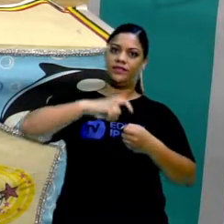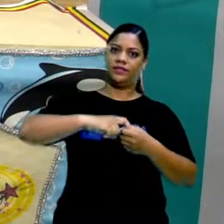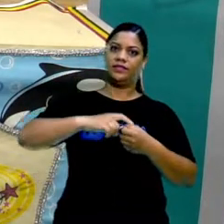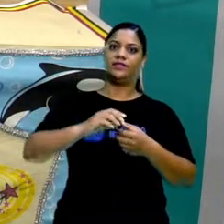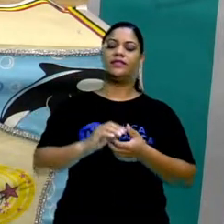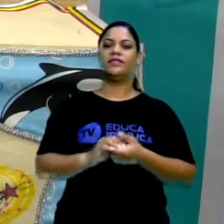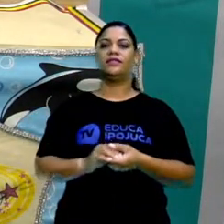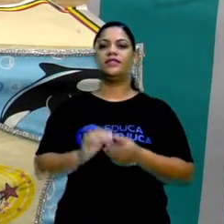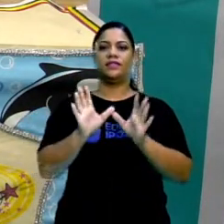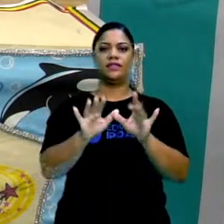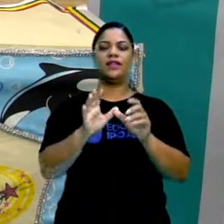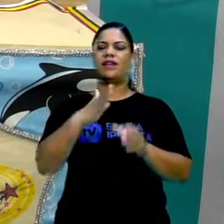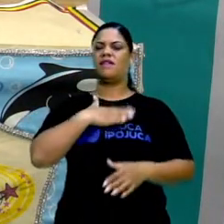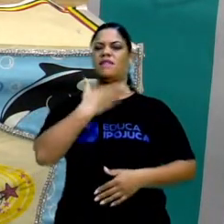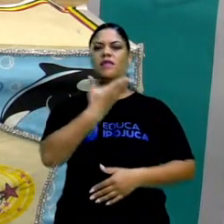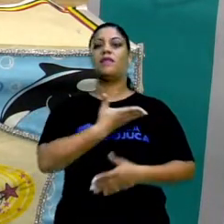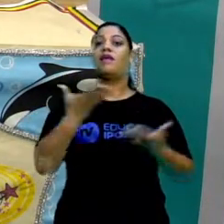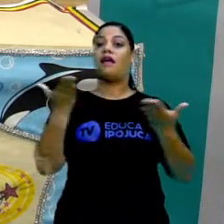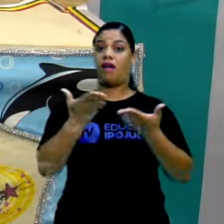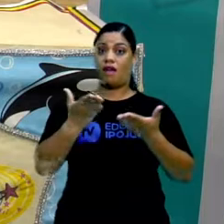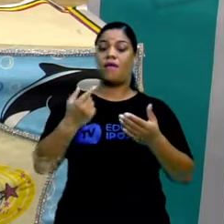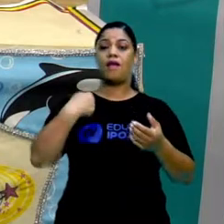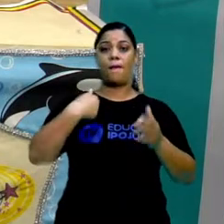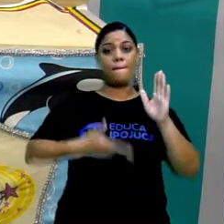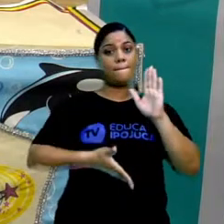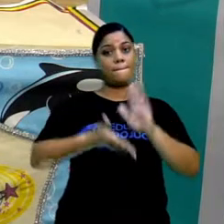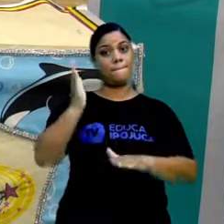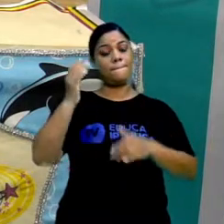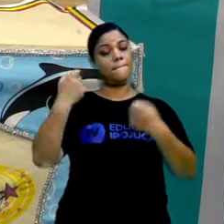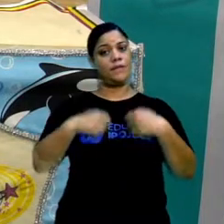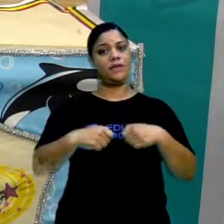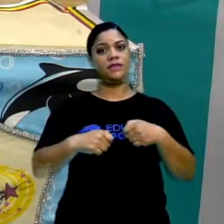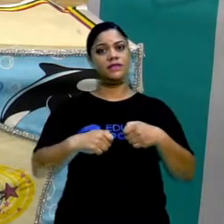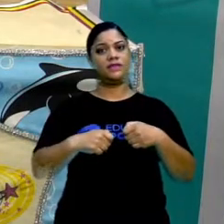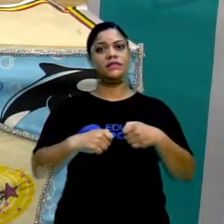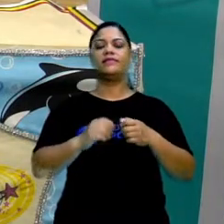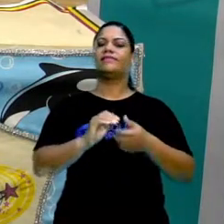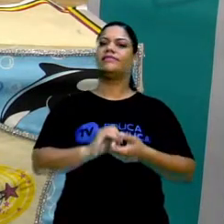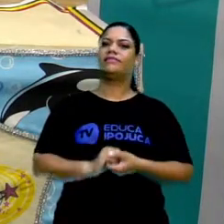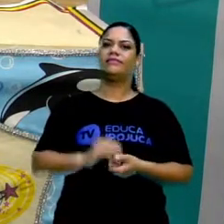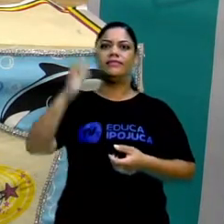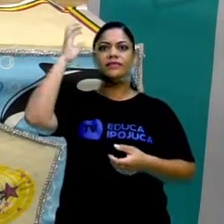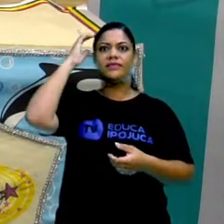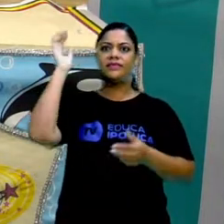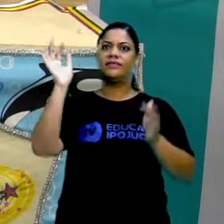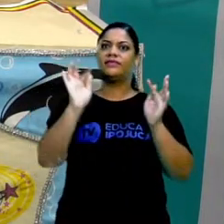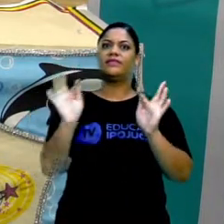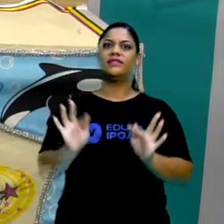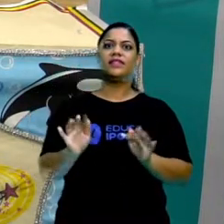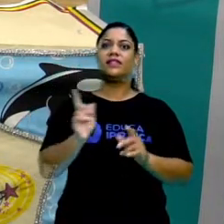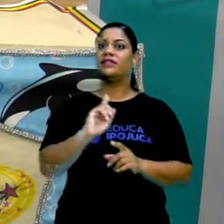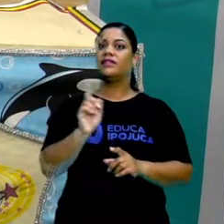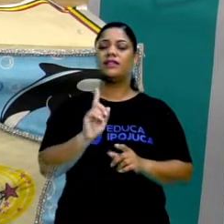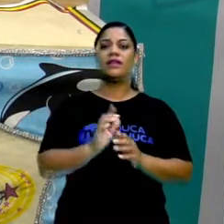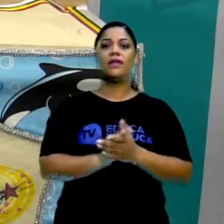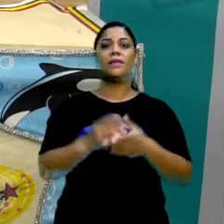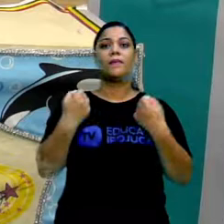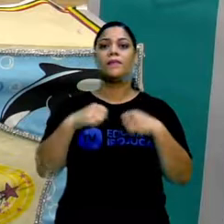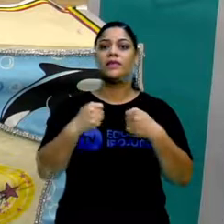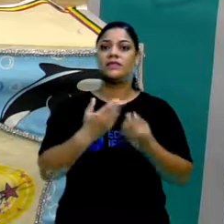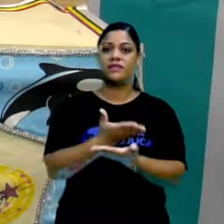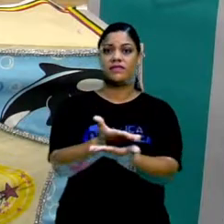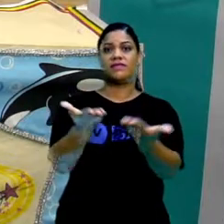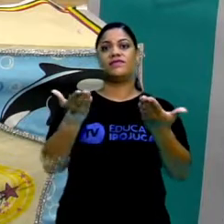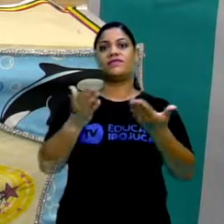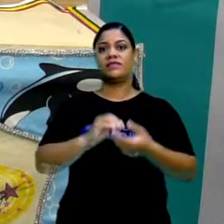e disse, ah, meu amigo, eu agora vou embora. O príncipe feliz, não vá, dona andorinha, eu ainda preciso